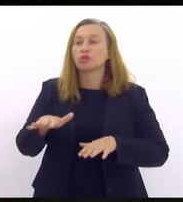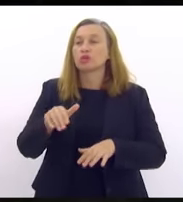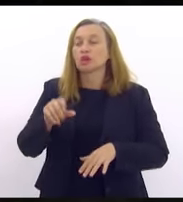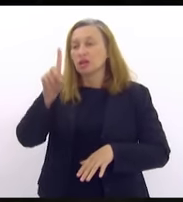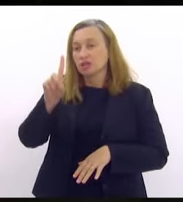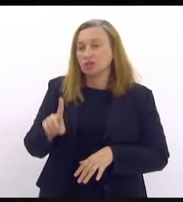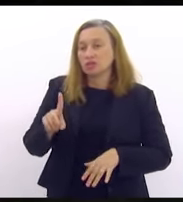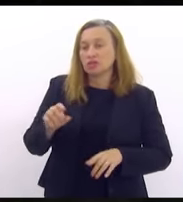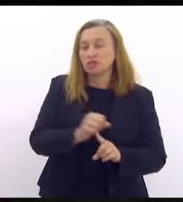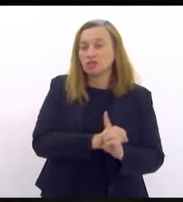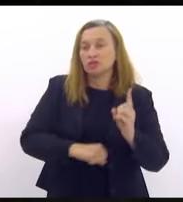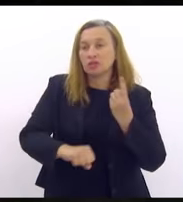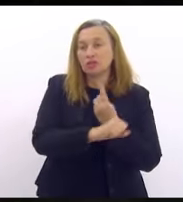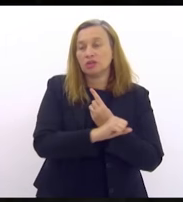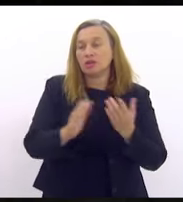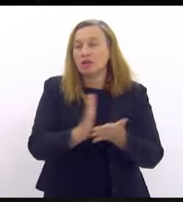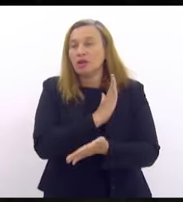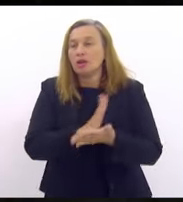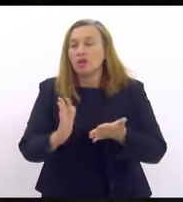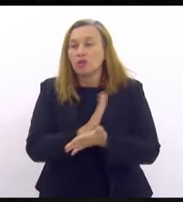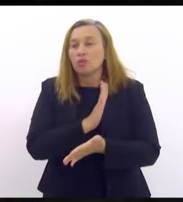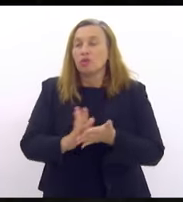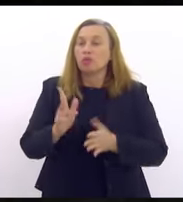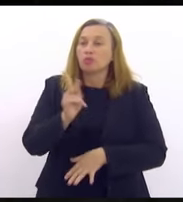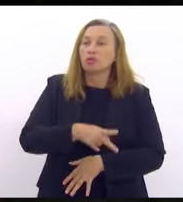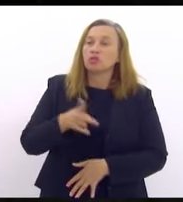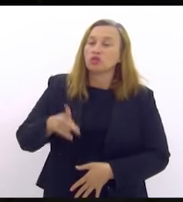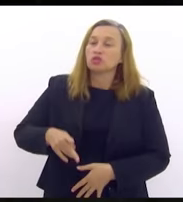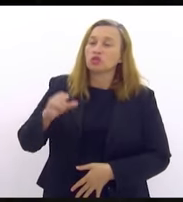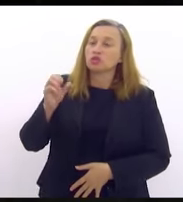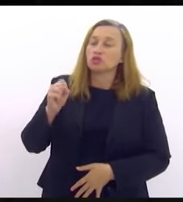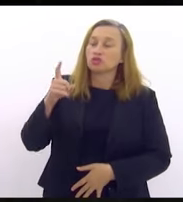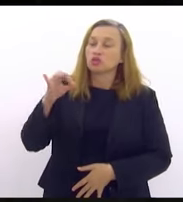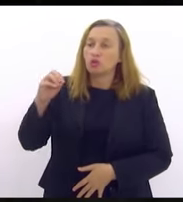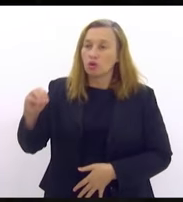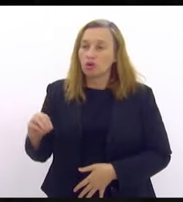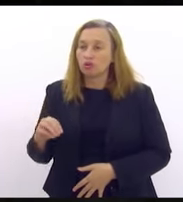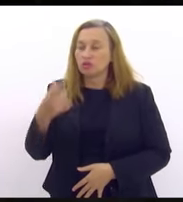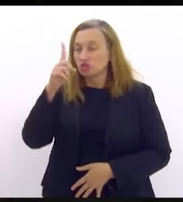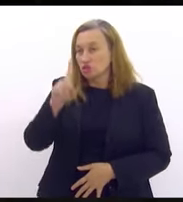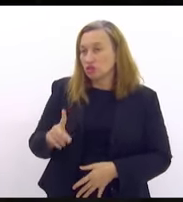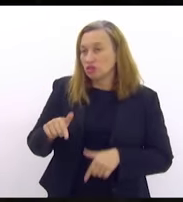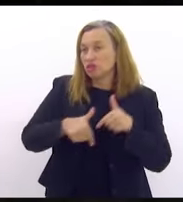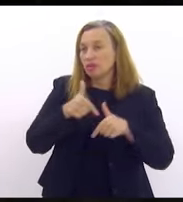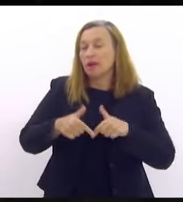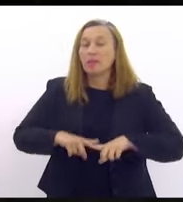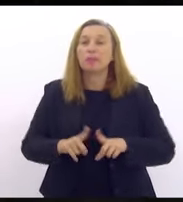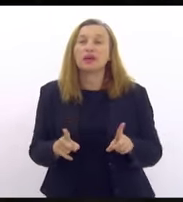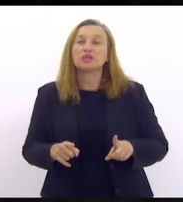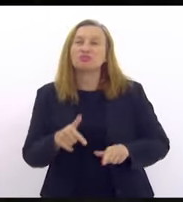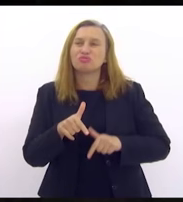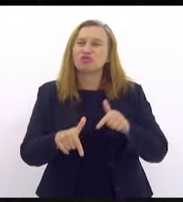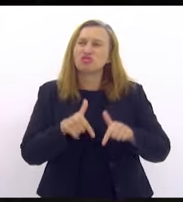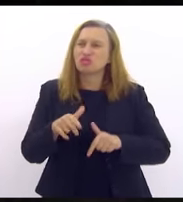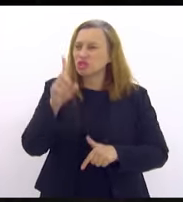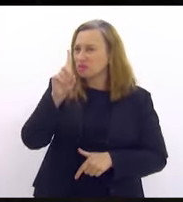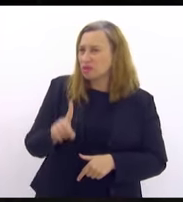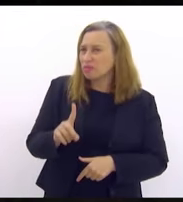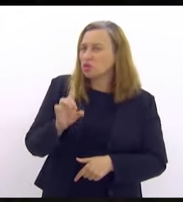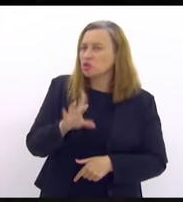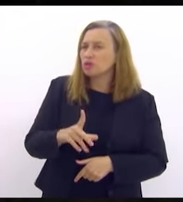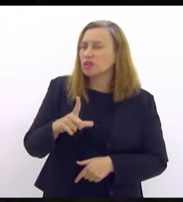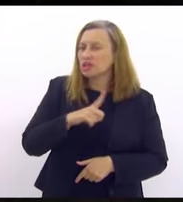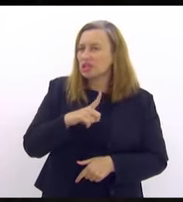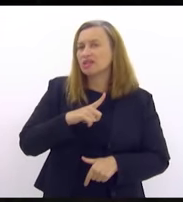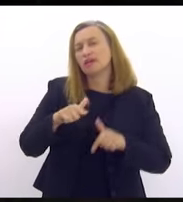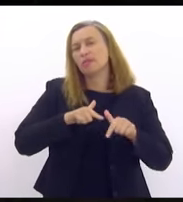sociais para muitos sociólogos vem do direito do trabalho mas aquele direito do trabalho só para quem tá